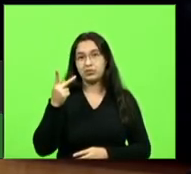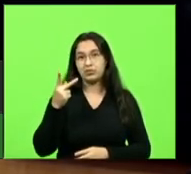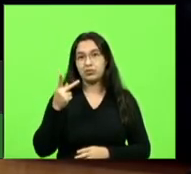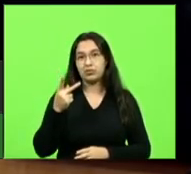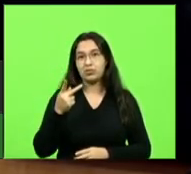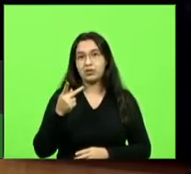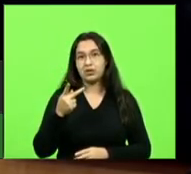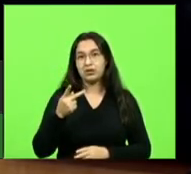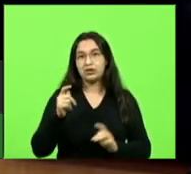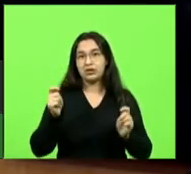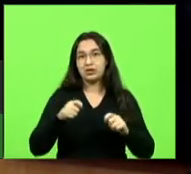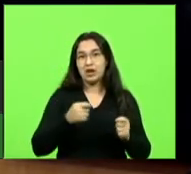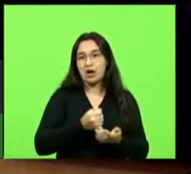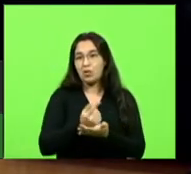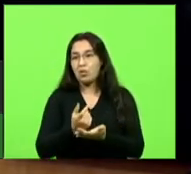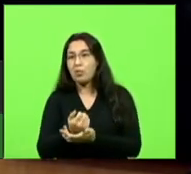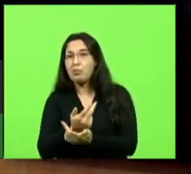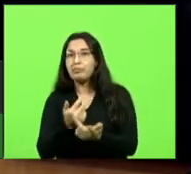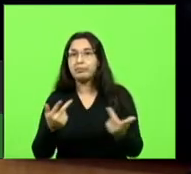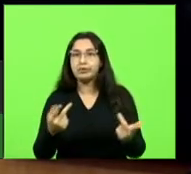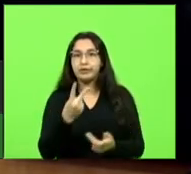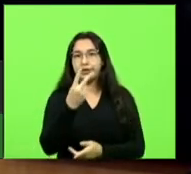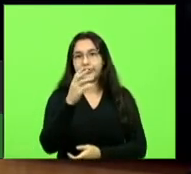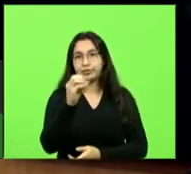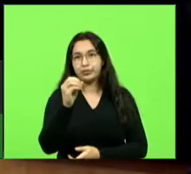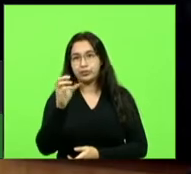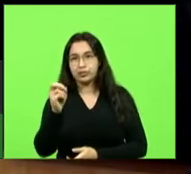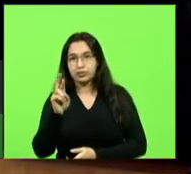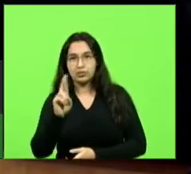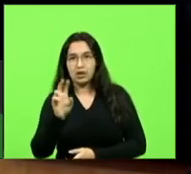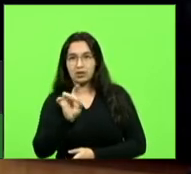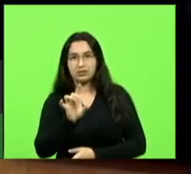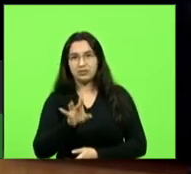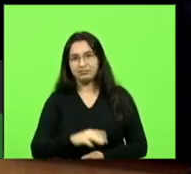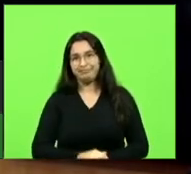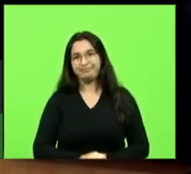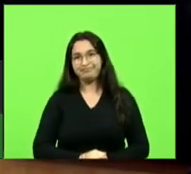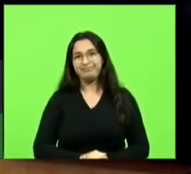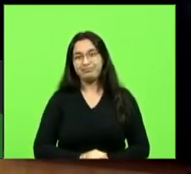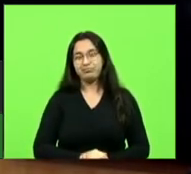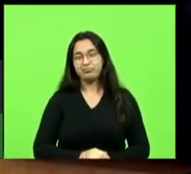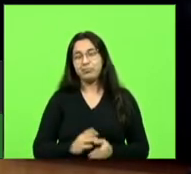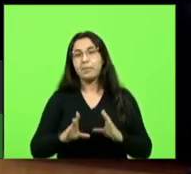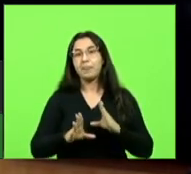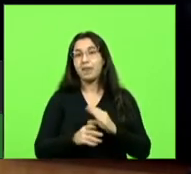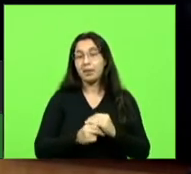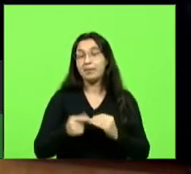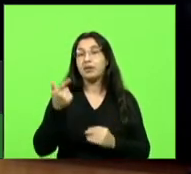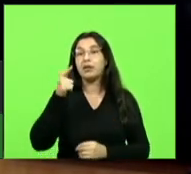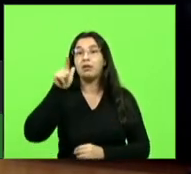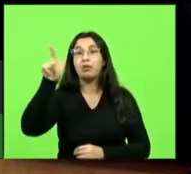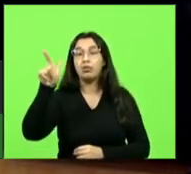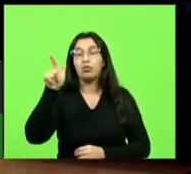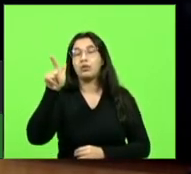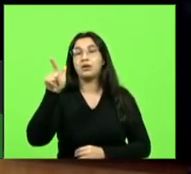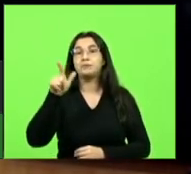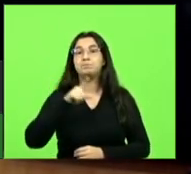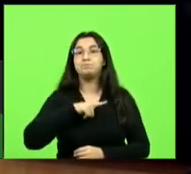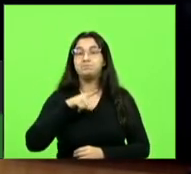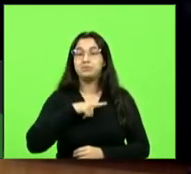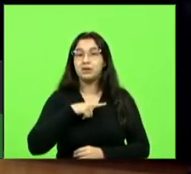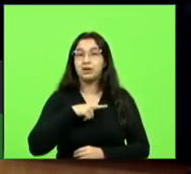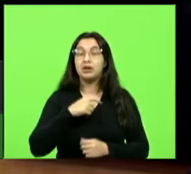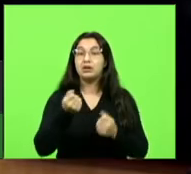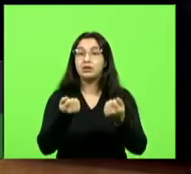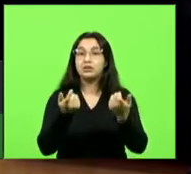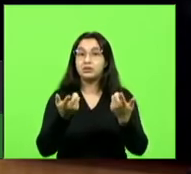200. Então, nós apresentamos esta emenda. Nós também apresentamos outra emenda, que esse